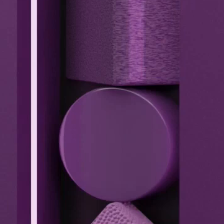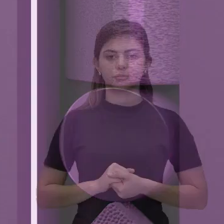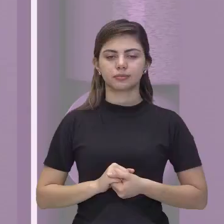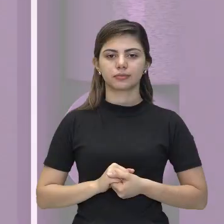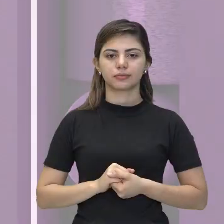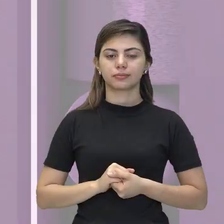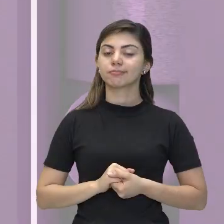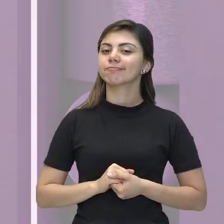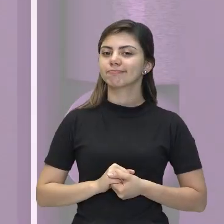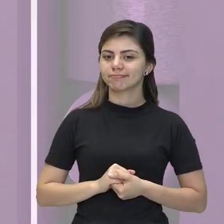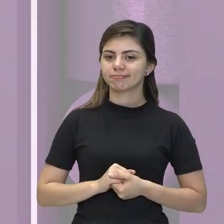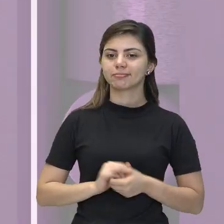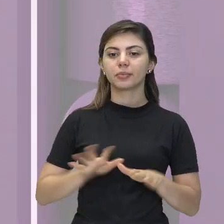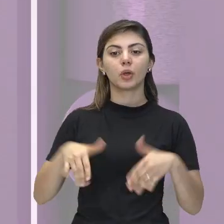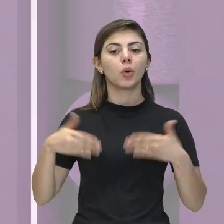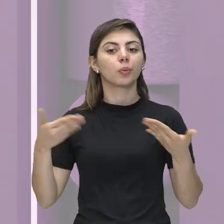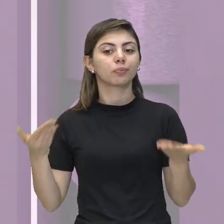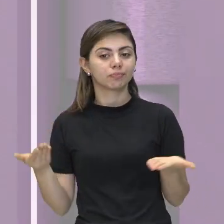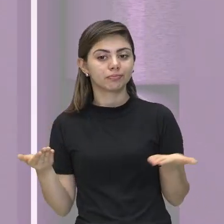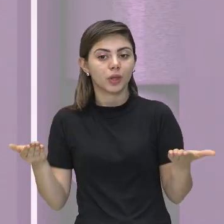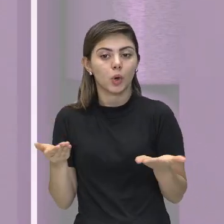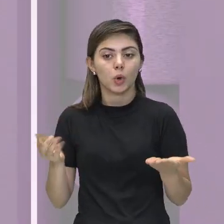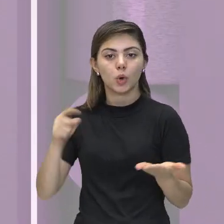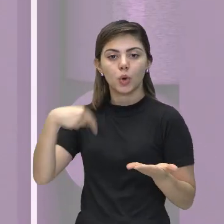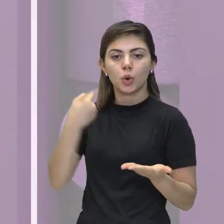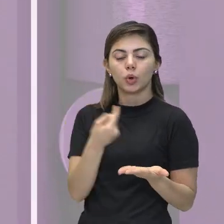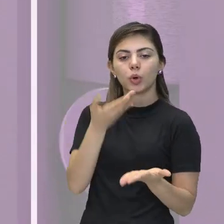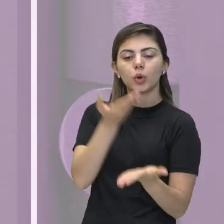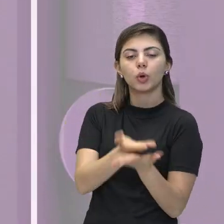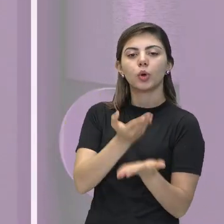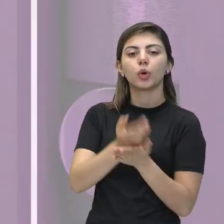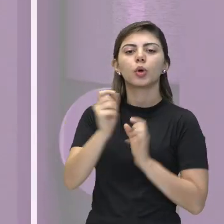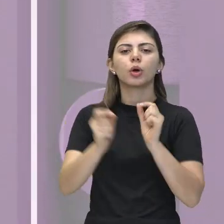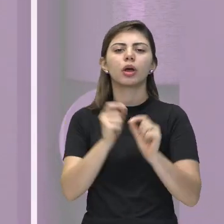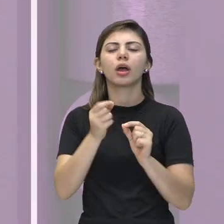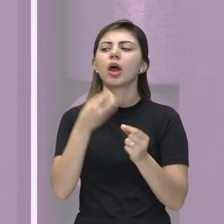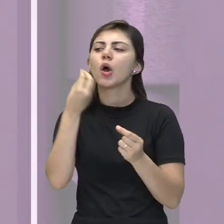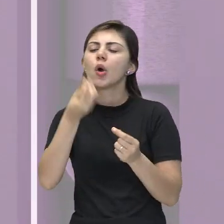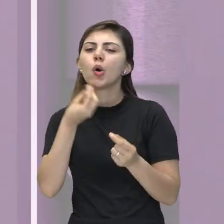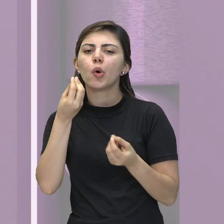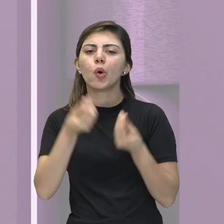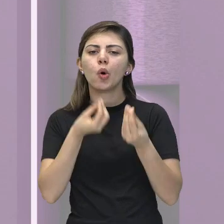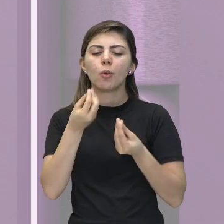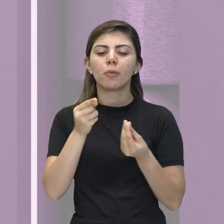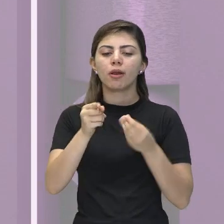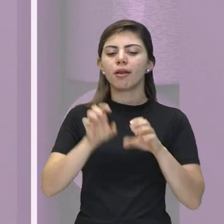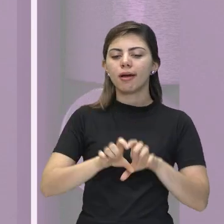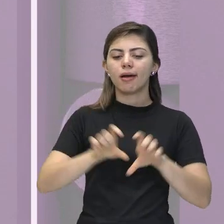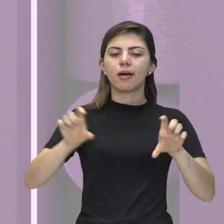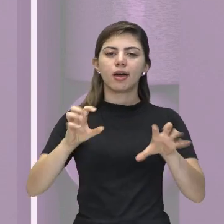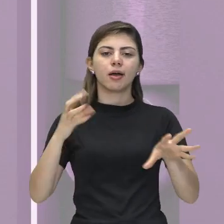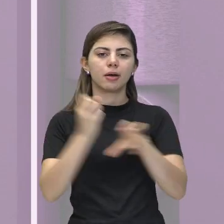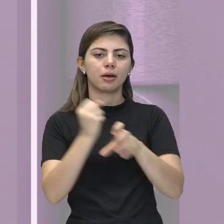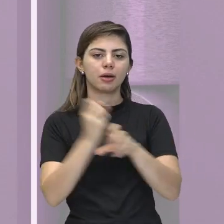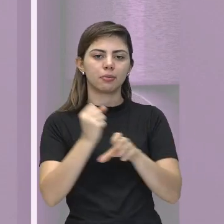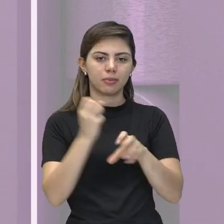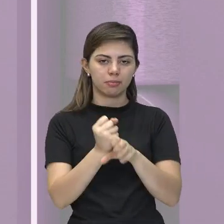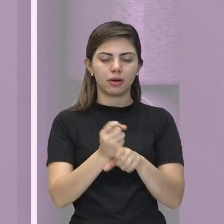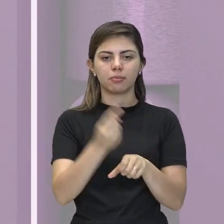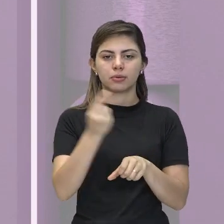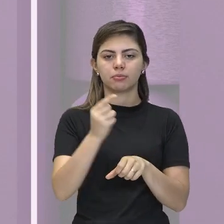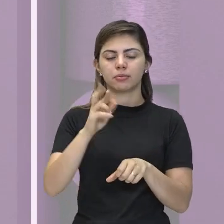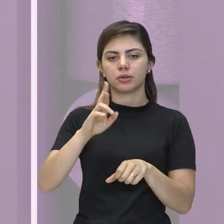E nesta aula nós vamos aprender a resolver sistemas de equação, mais necessariamente pelo método